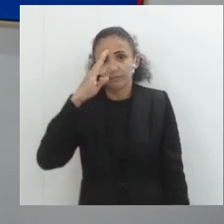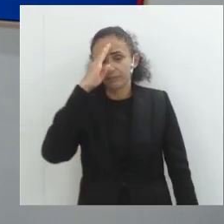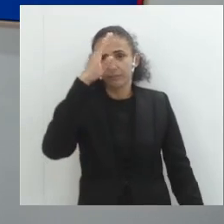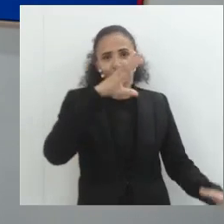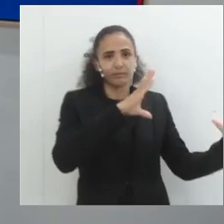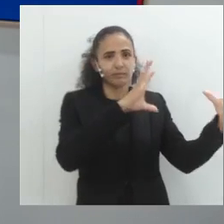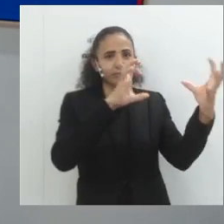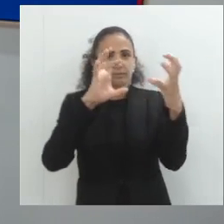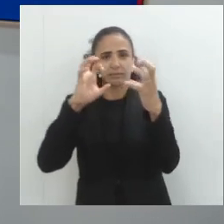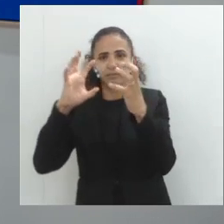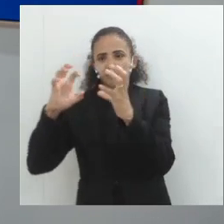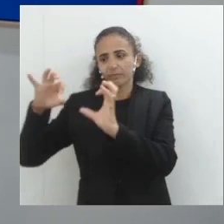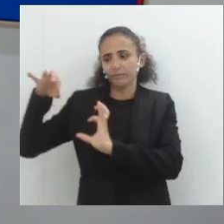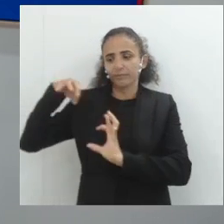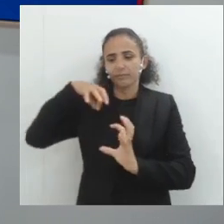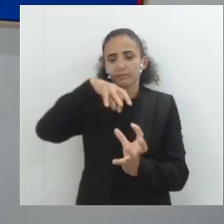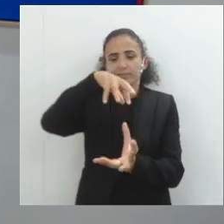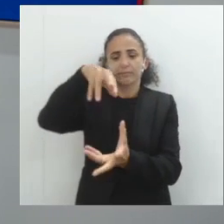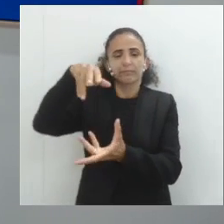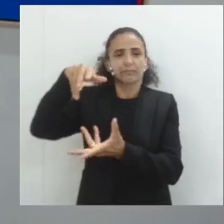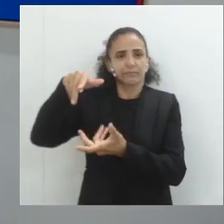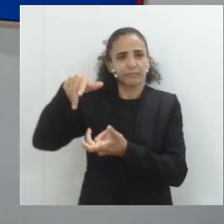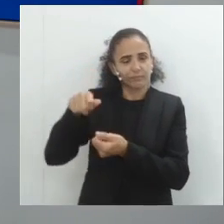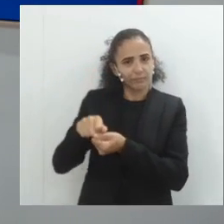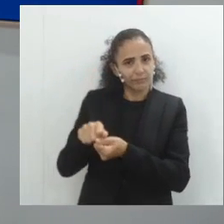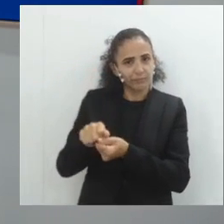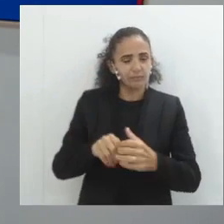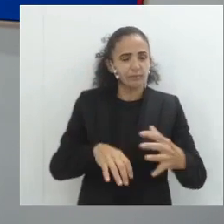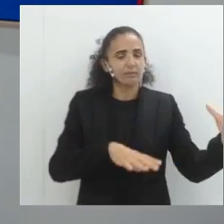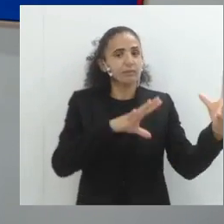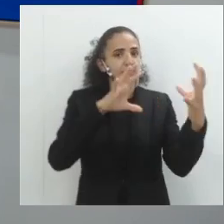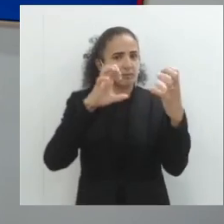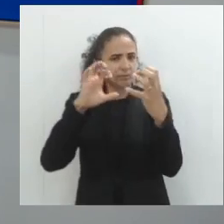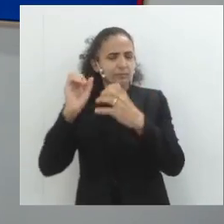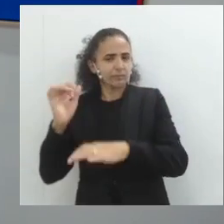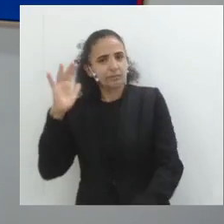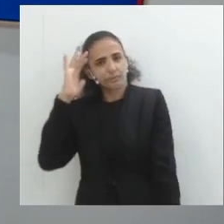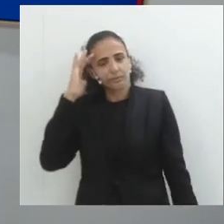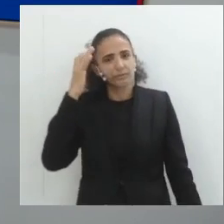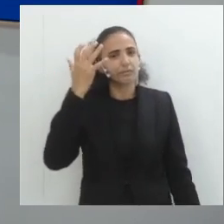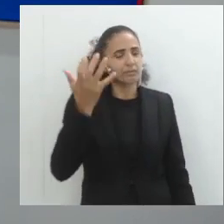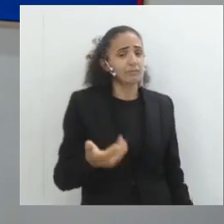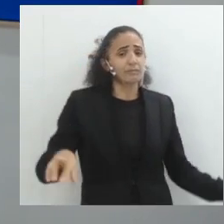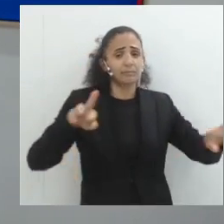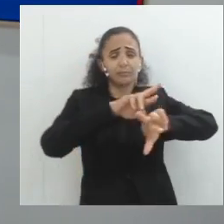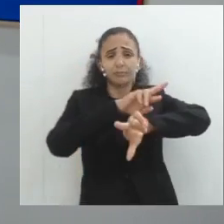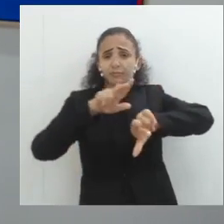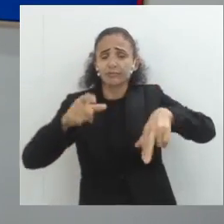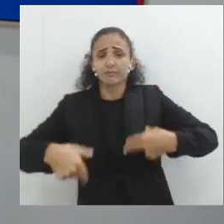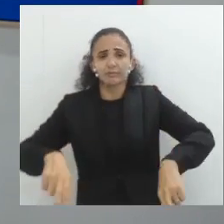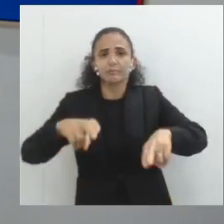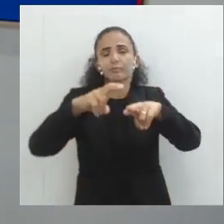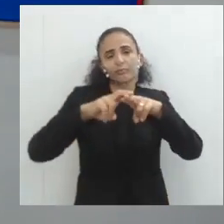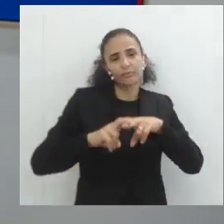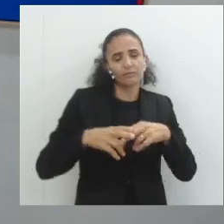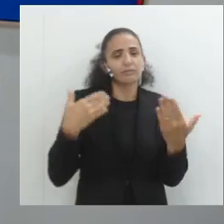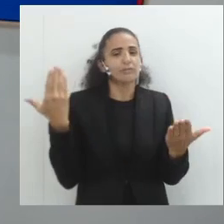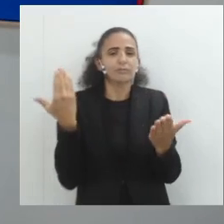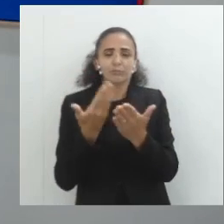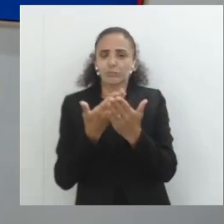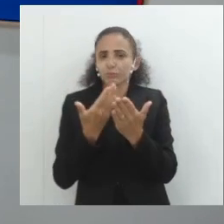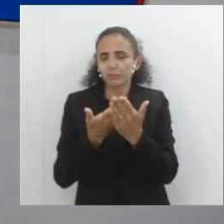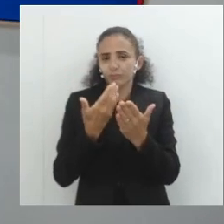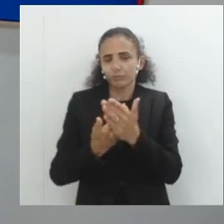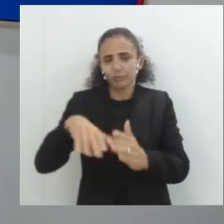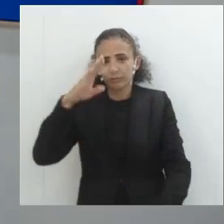principais conflitos internacionais. Esses conflitos que acontecem por diversos contextos e a gente vai conhecer os